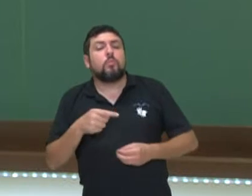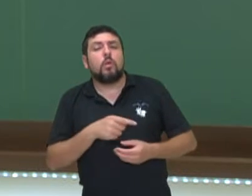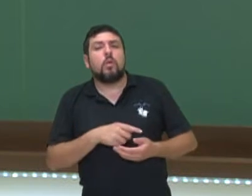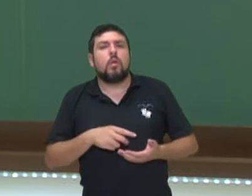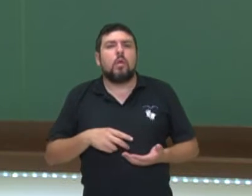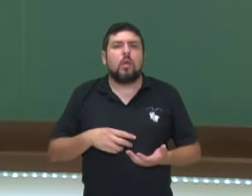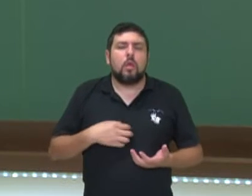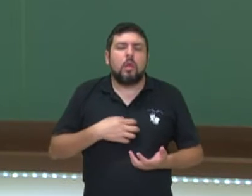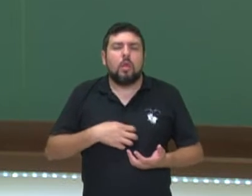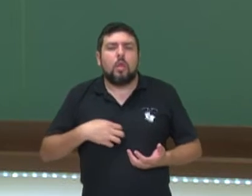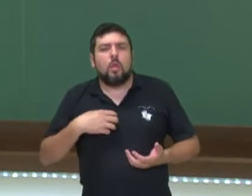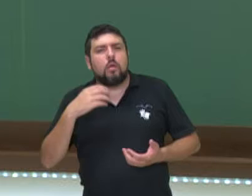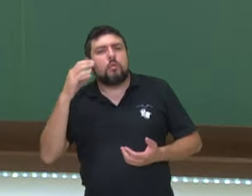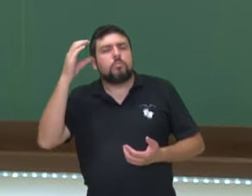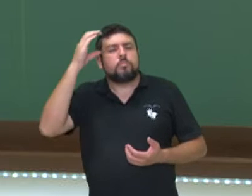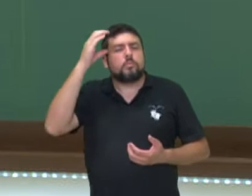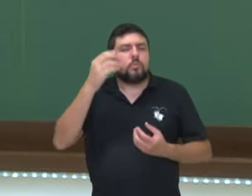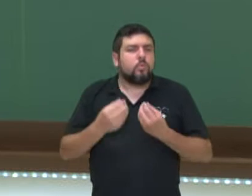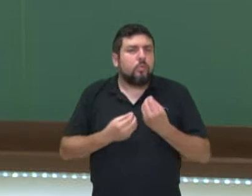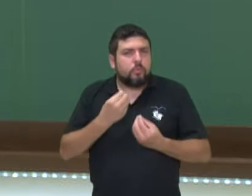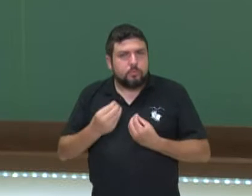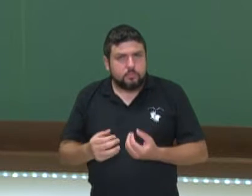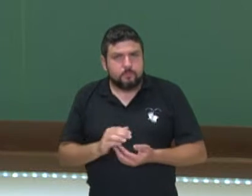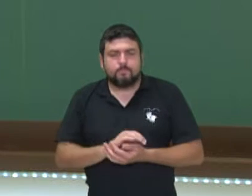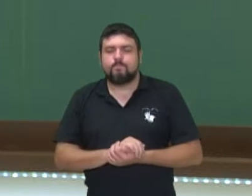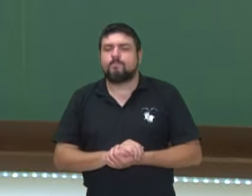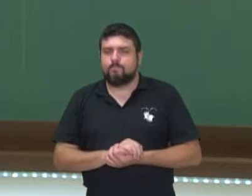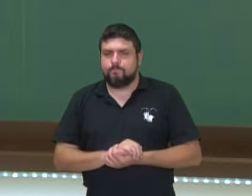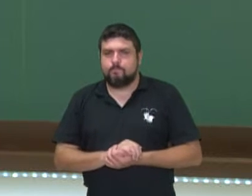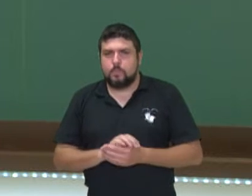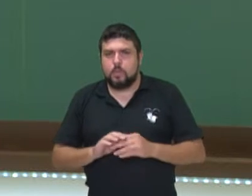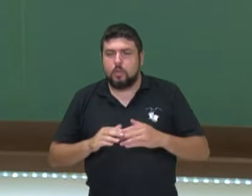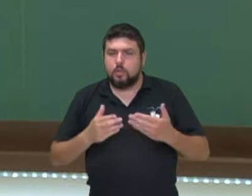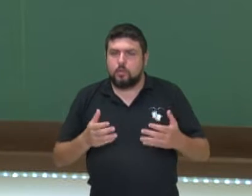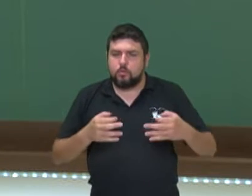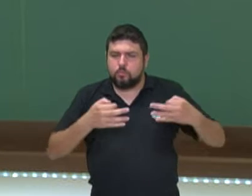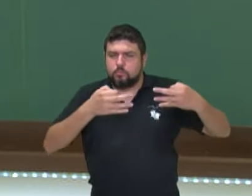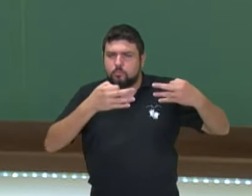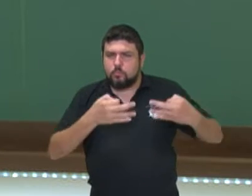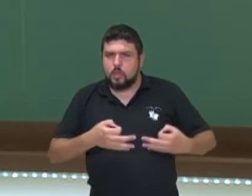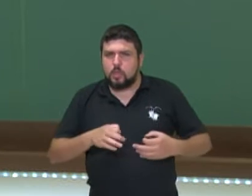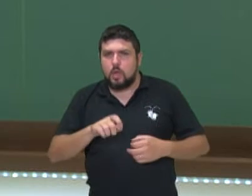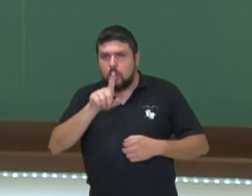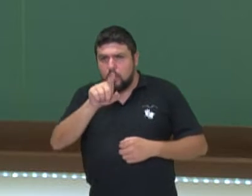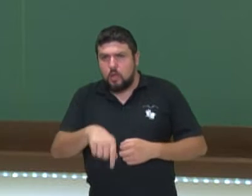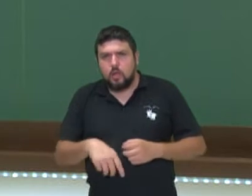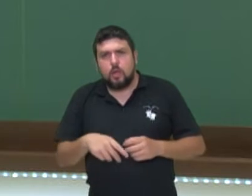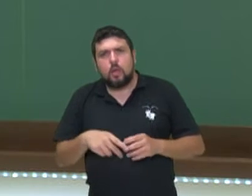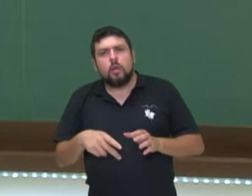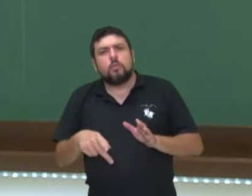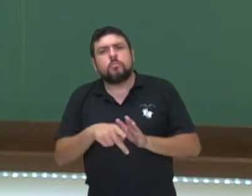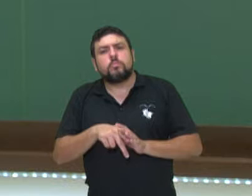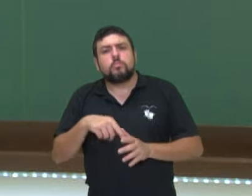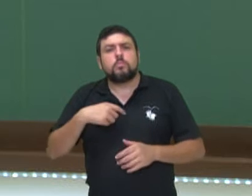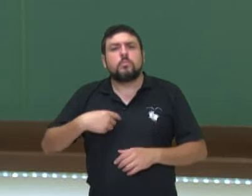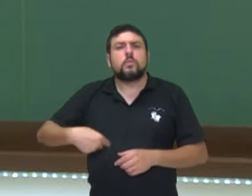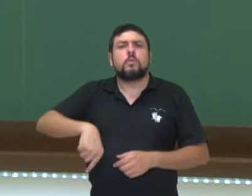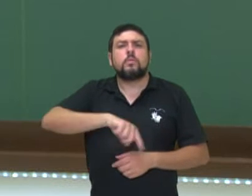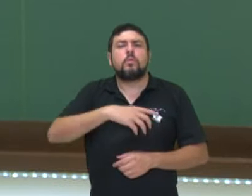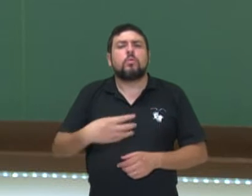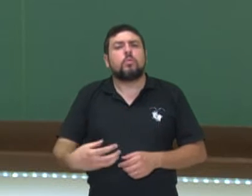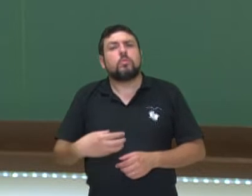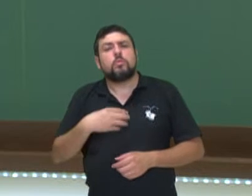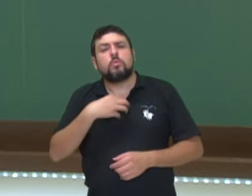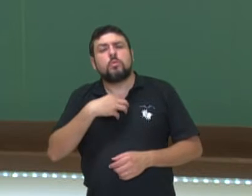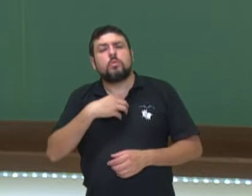é que ficaria a consciência dele? Então a honestidade está aí nas nossas condutas mais cotidianas,